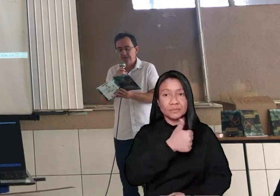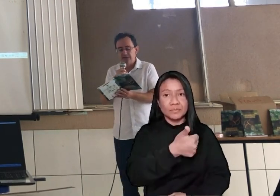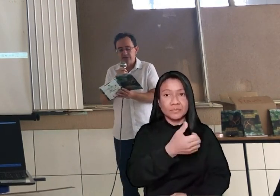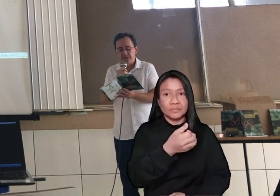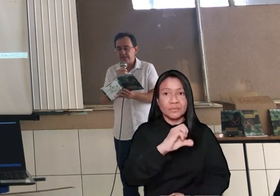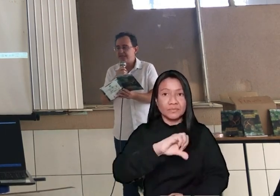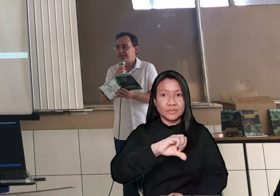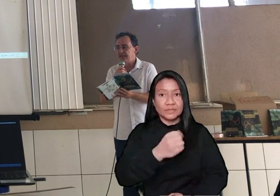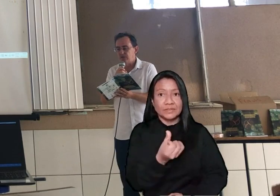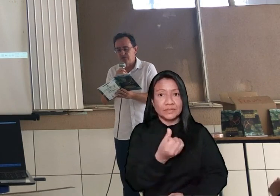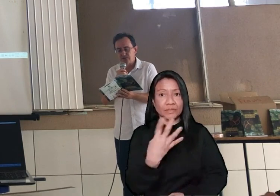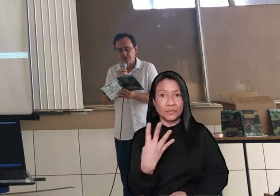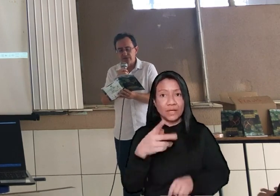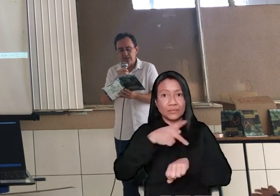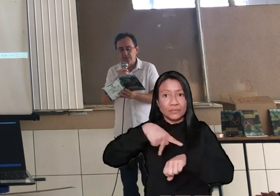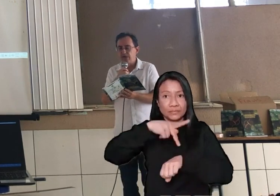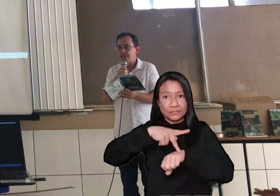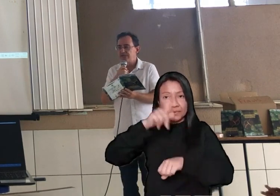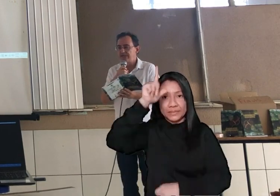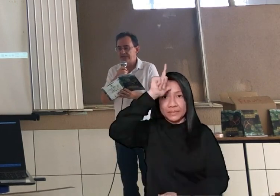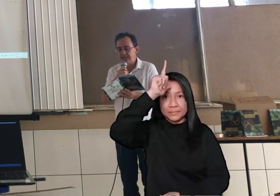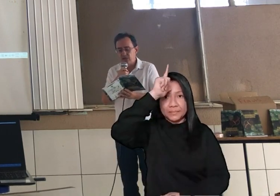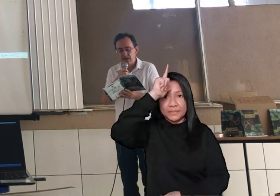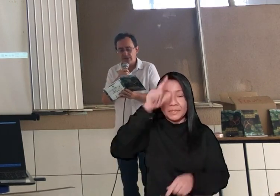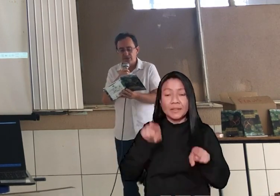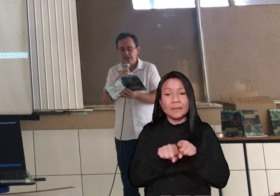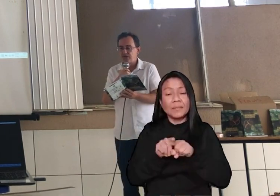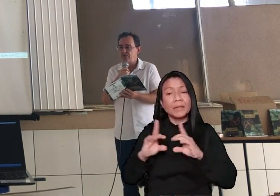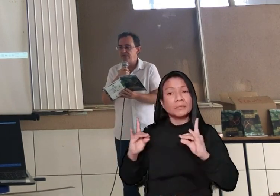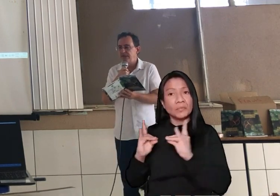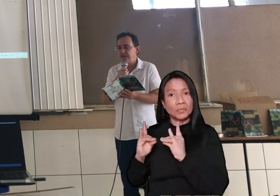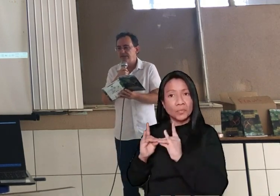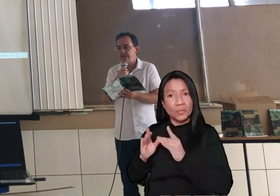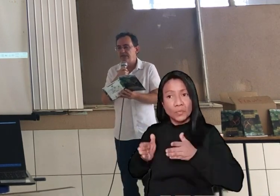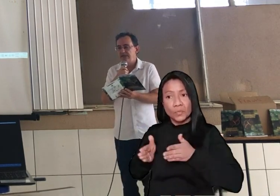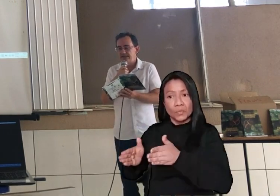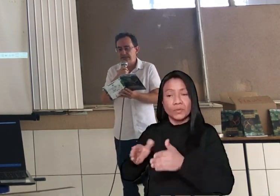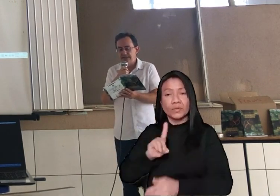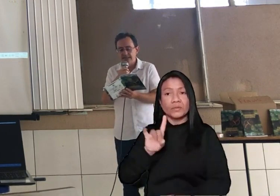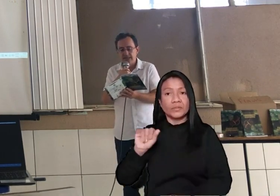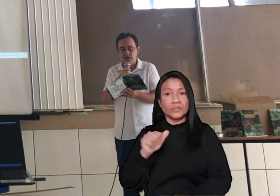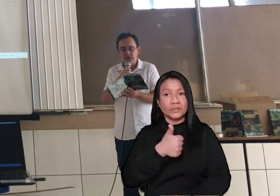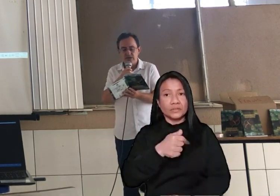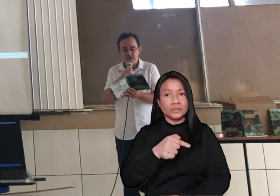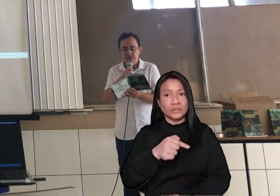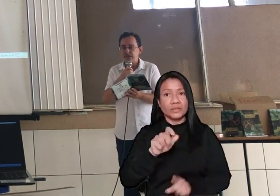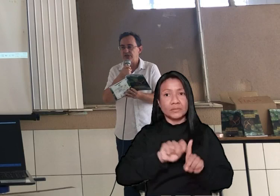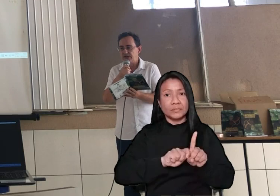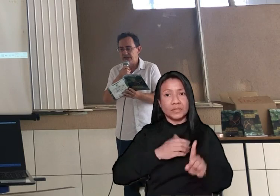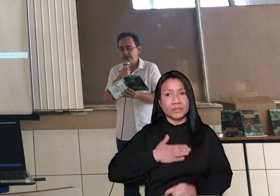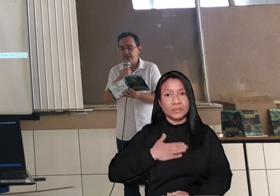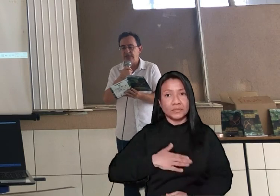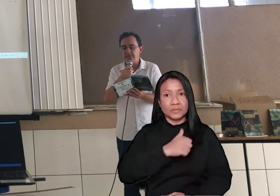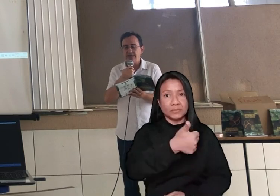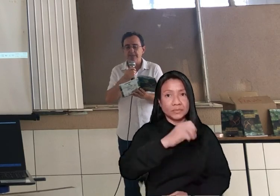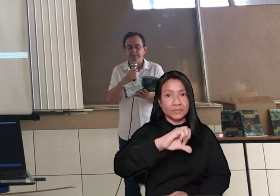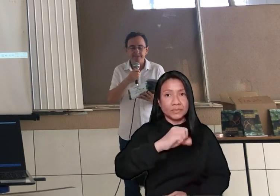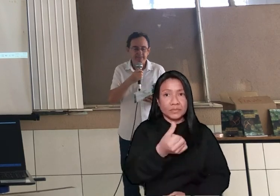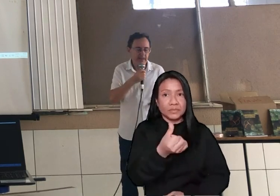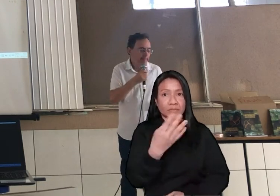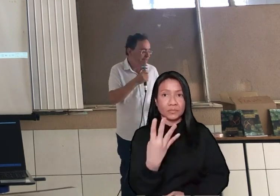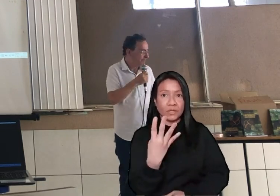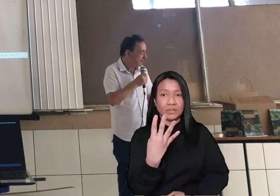sepultado dia 17 de agosto de 1964 na sua cidade natal, ou seja, Scheid,